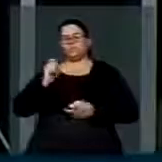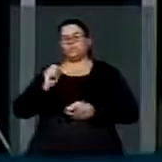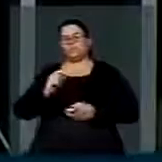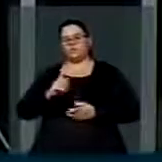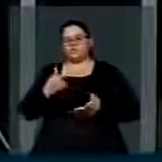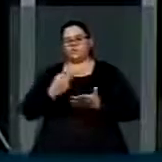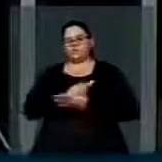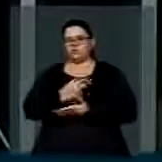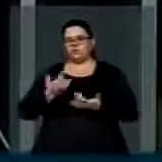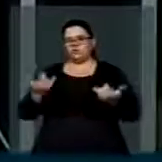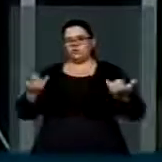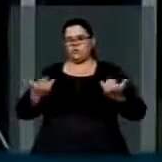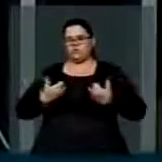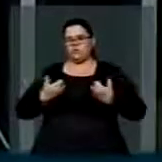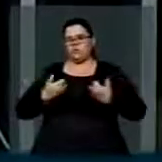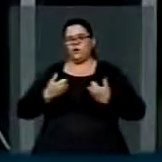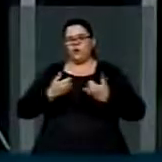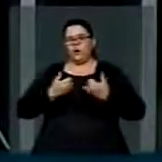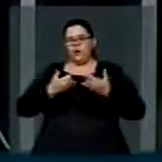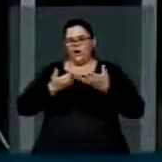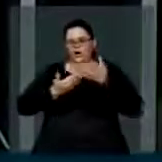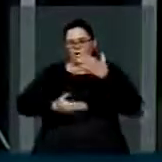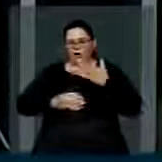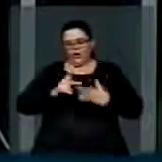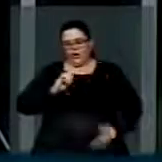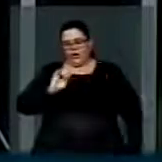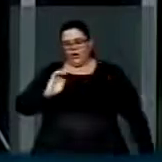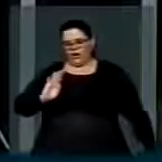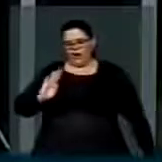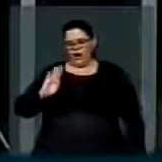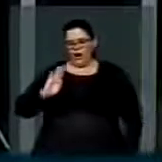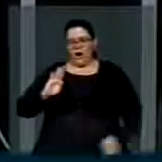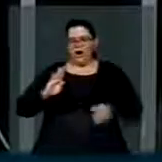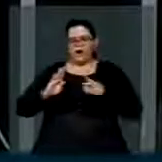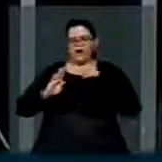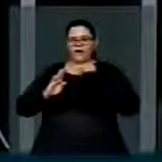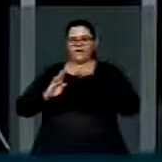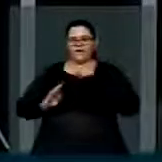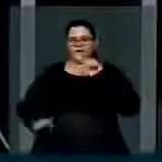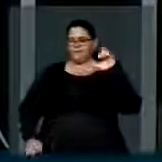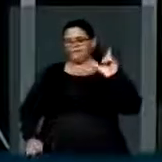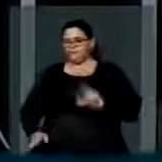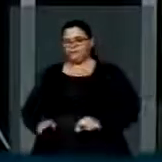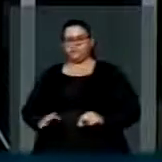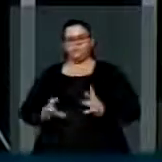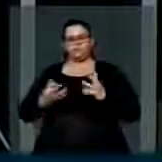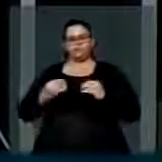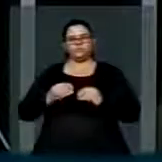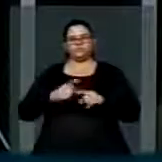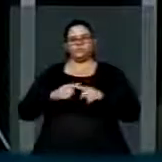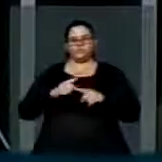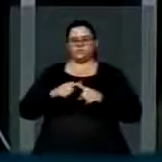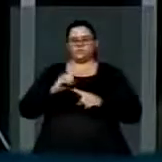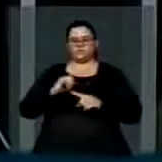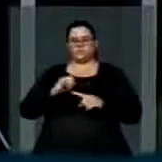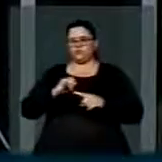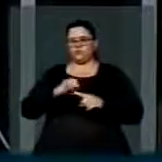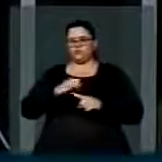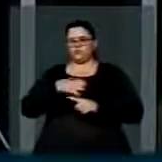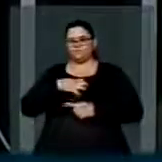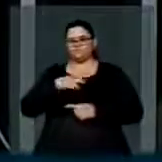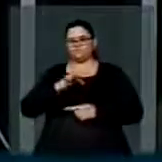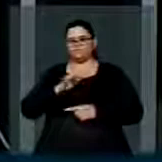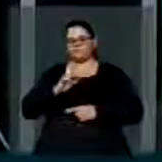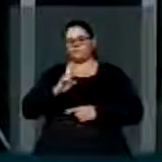terceiro trimestre deste ano. Tal índice já seria frustrante se o tomarmos de maneira isolada. No